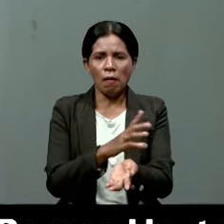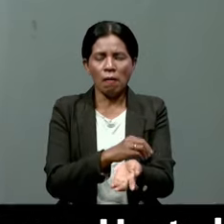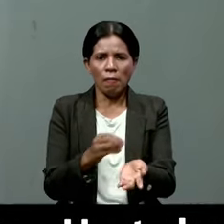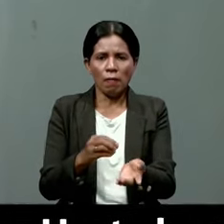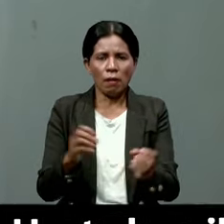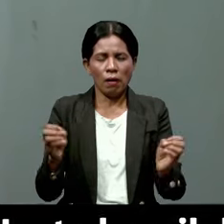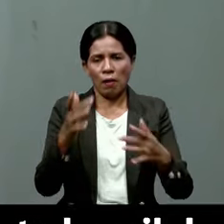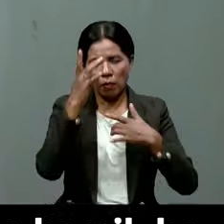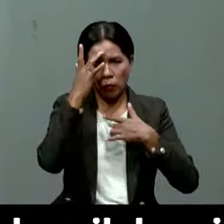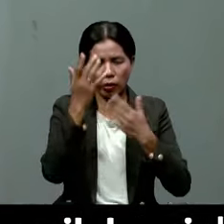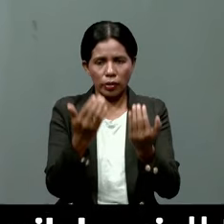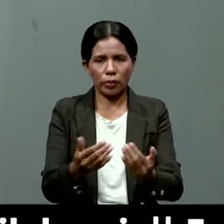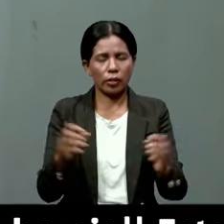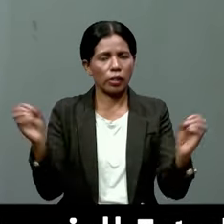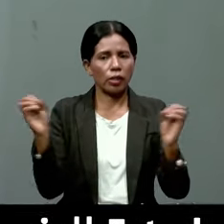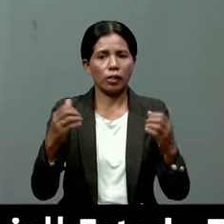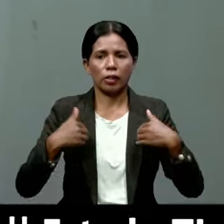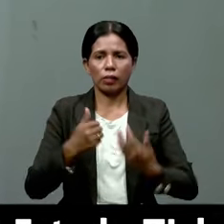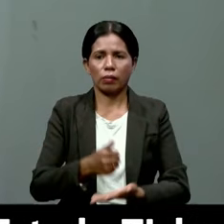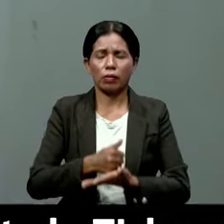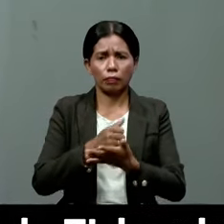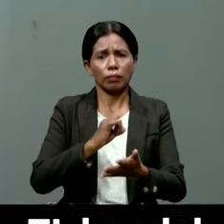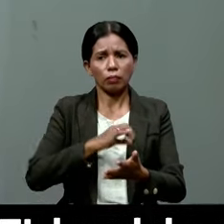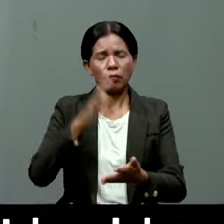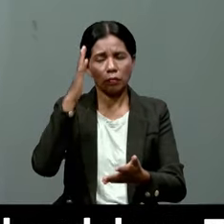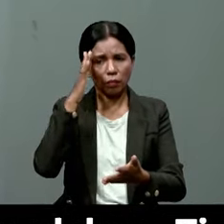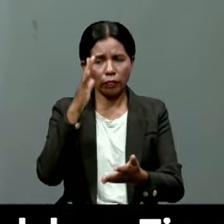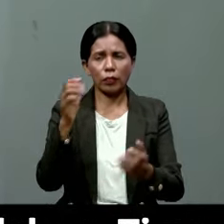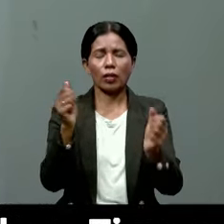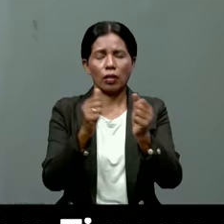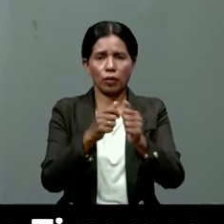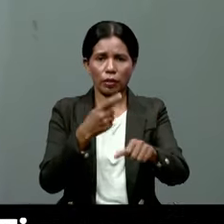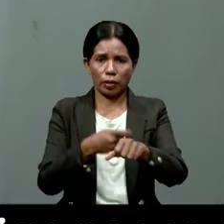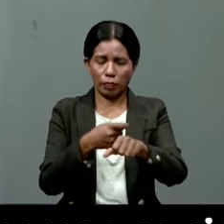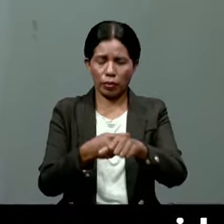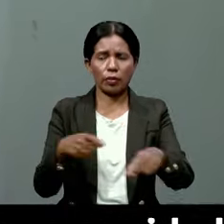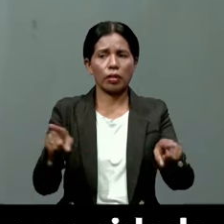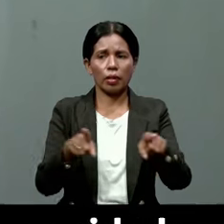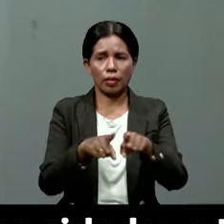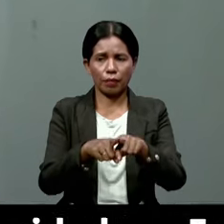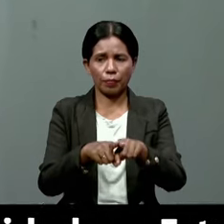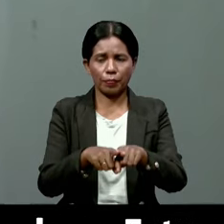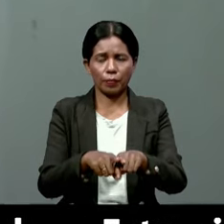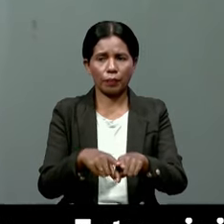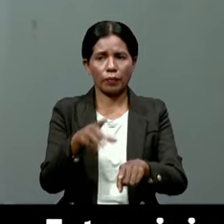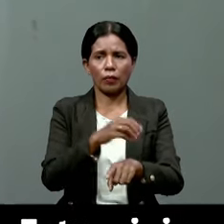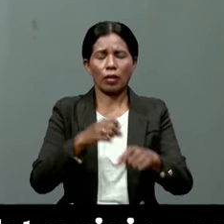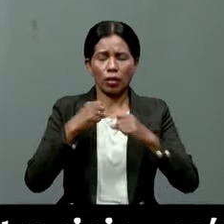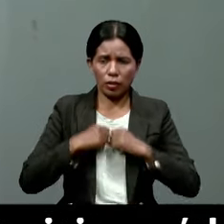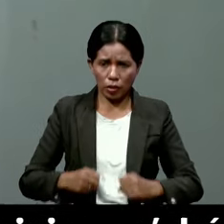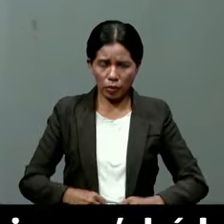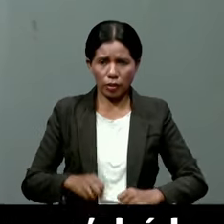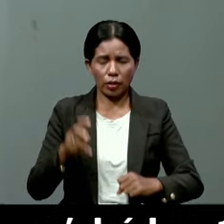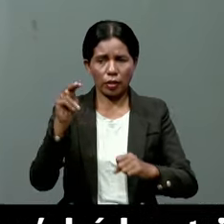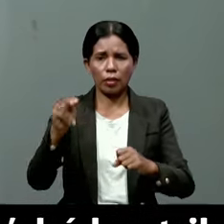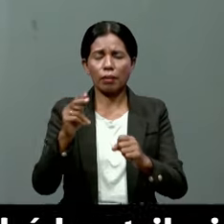iha alternativa sira. Nebe hawa noing ho situasang sira nebe makasih iha setor Saudi nian